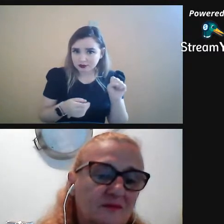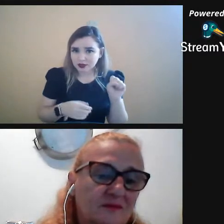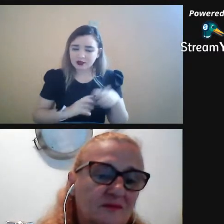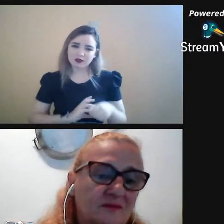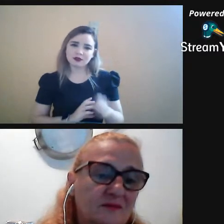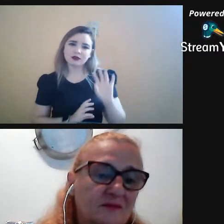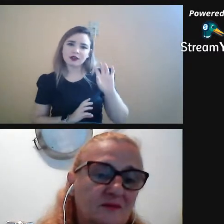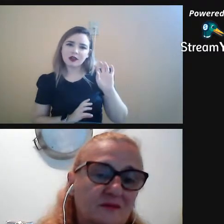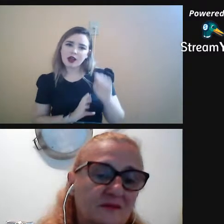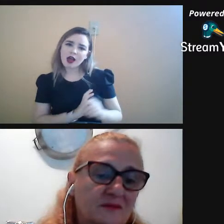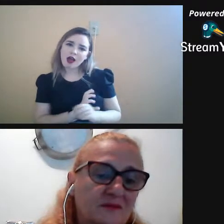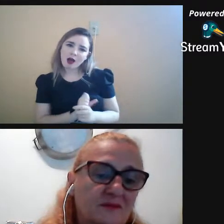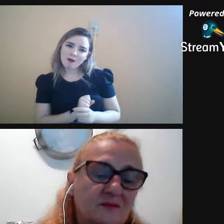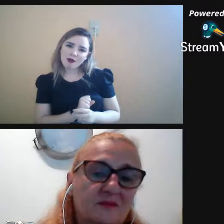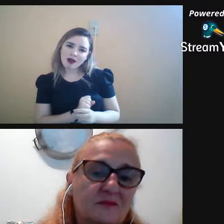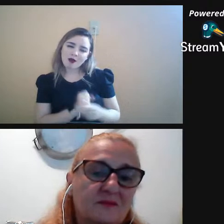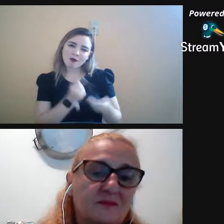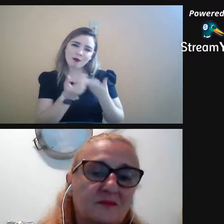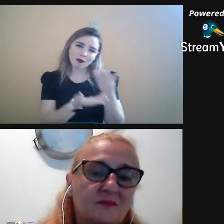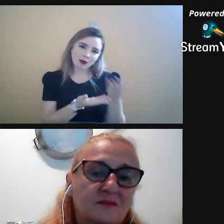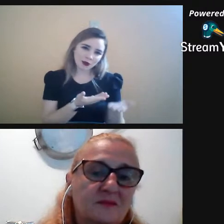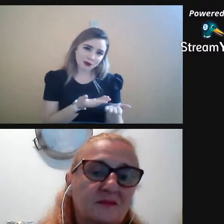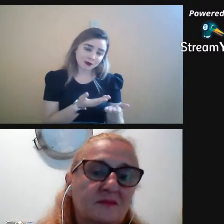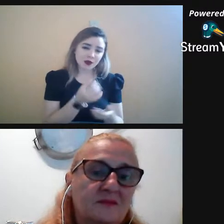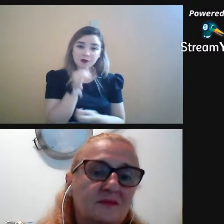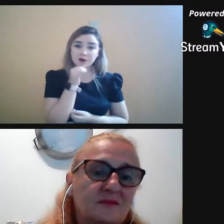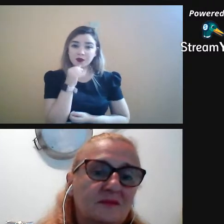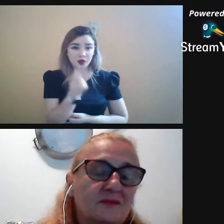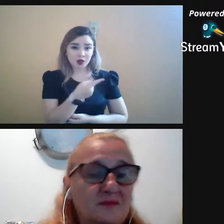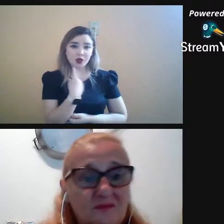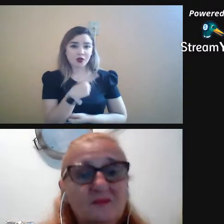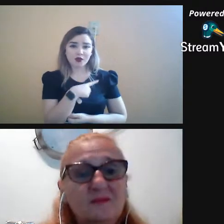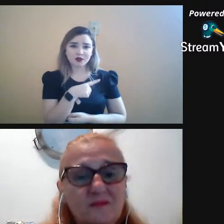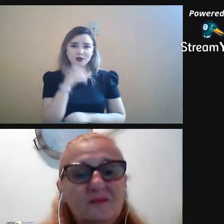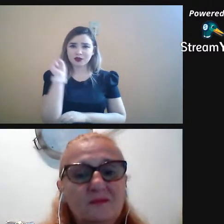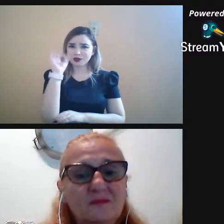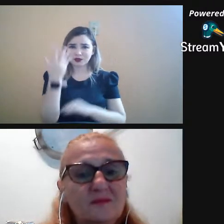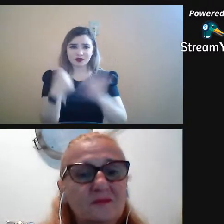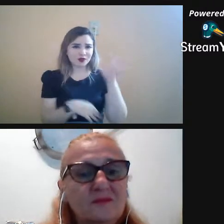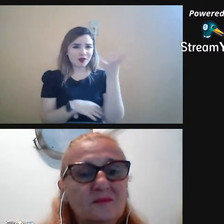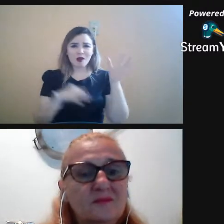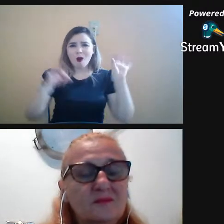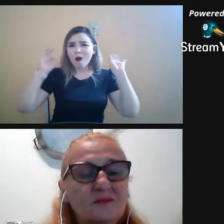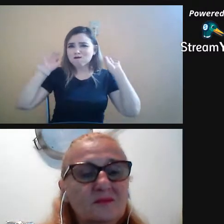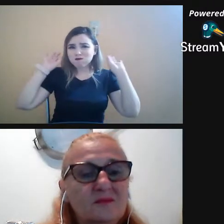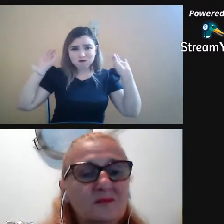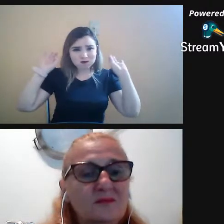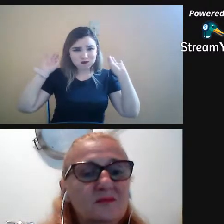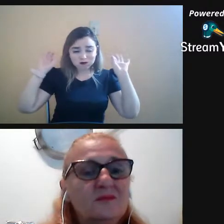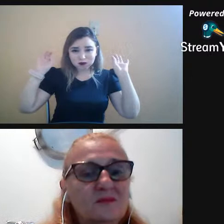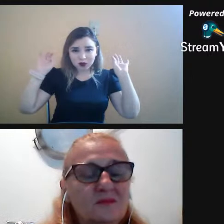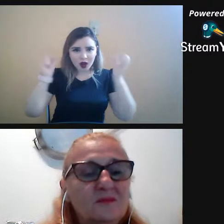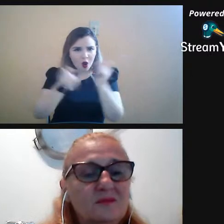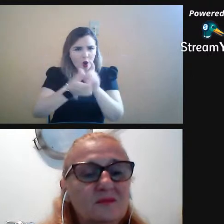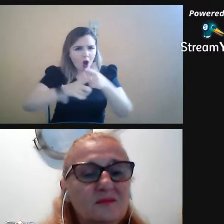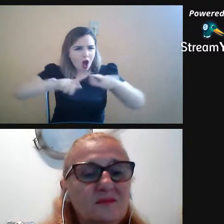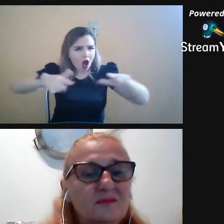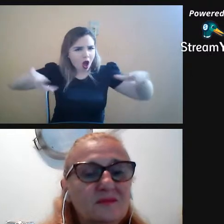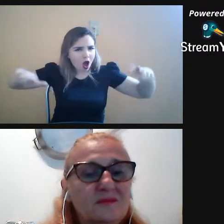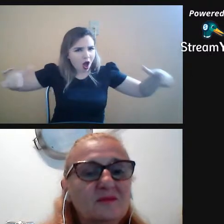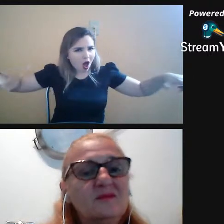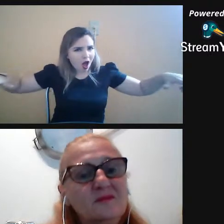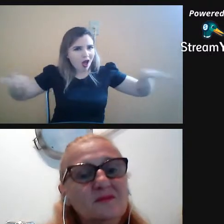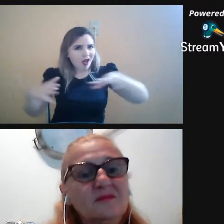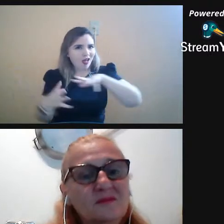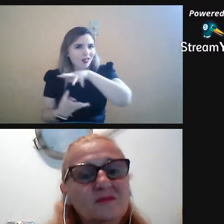A gente, por exemplo, tem uma floresta maravilhosa, é a maior floresta urbana do planeta, dentro do